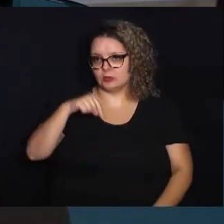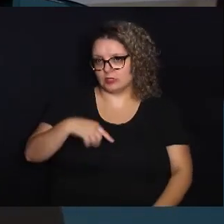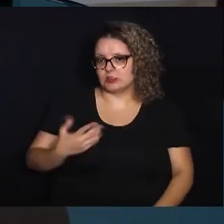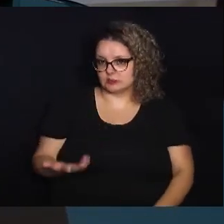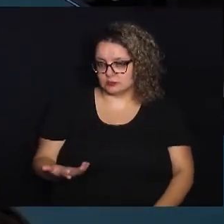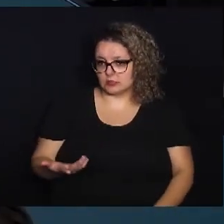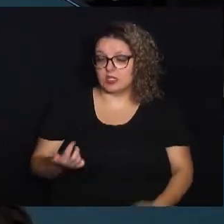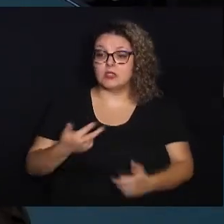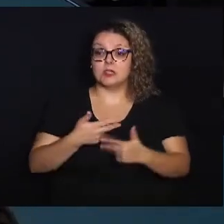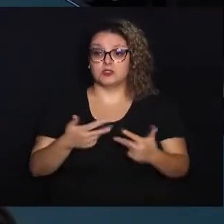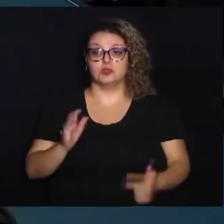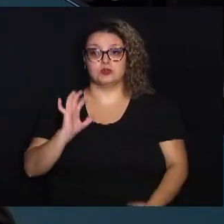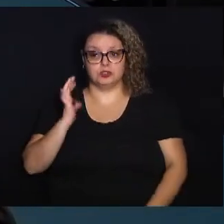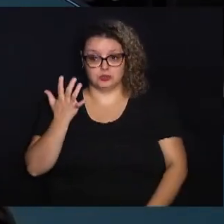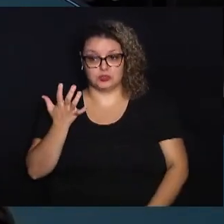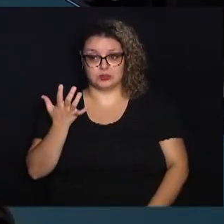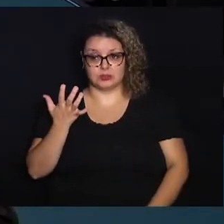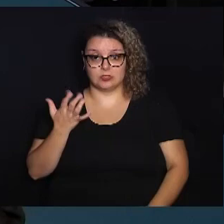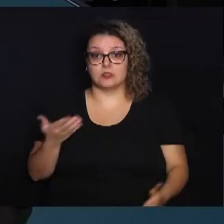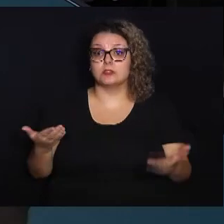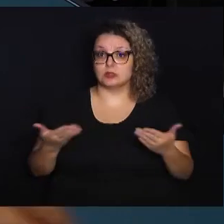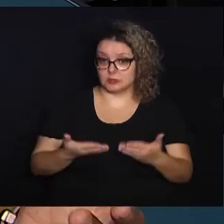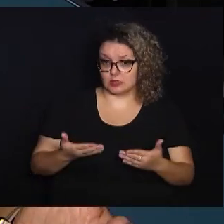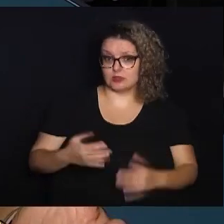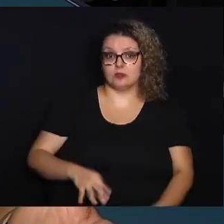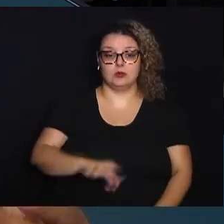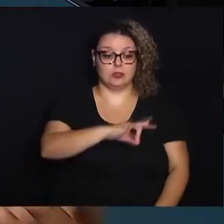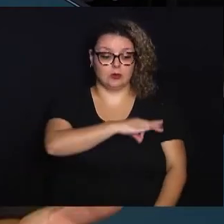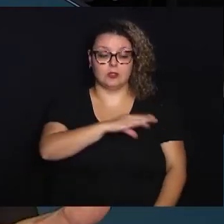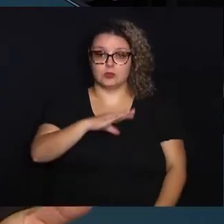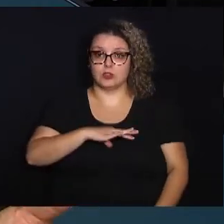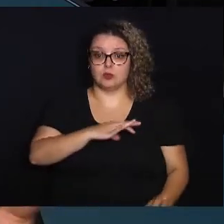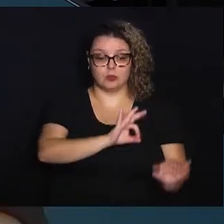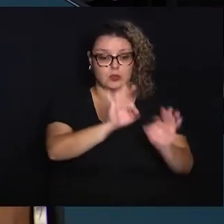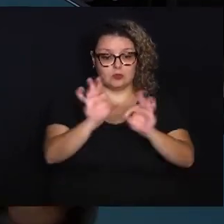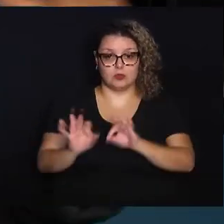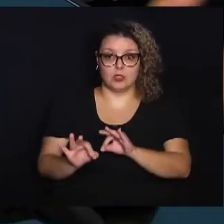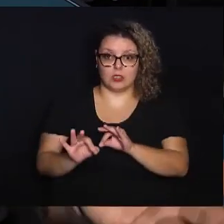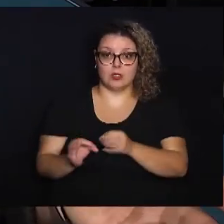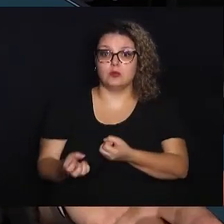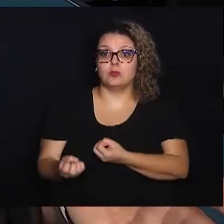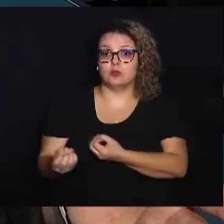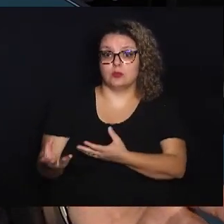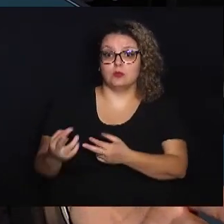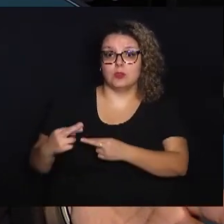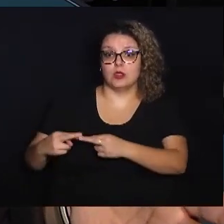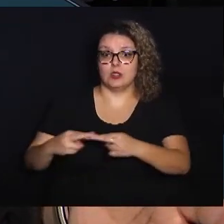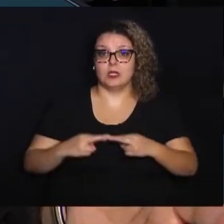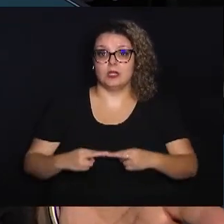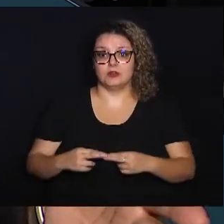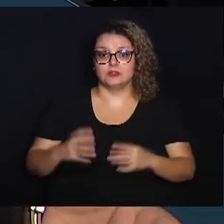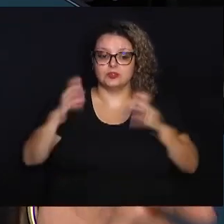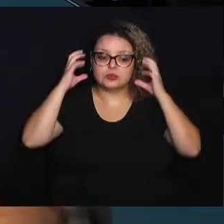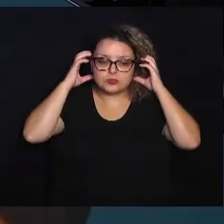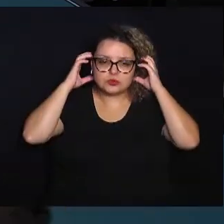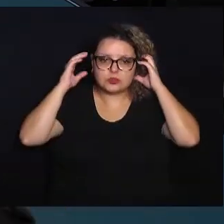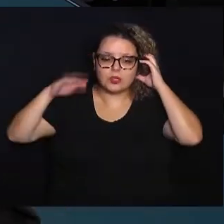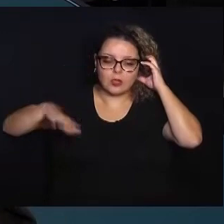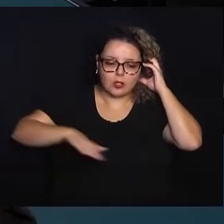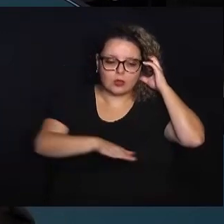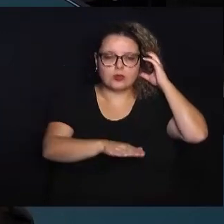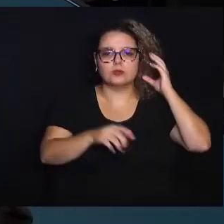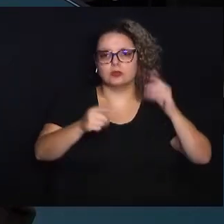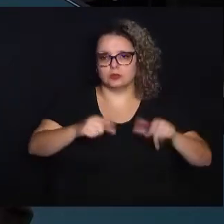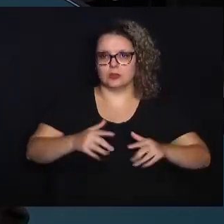pra gente aqui e aquelas coisas que estão acontecendo a guarda municipal já monitora já transmite pr pra rede rádio onde a